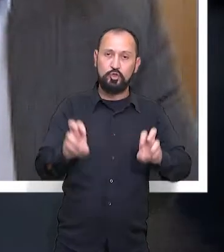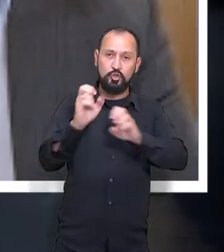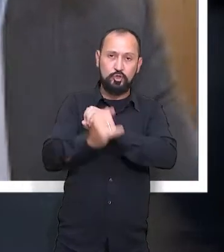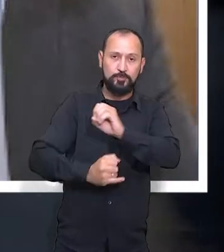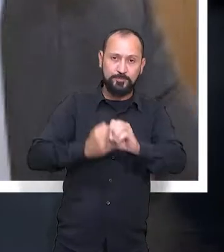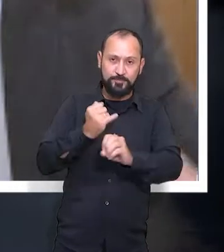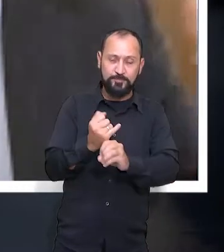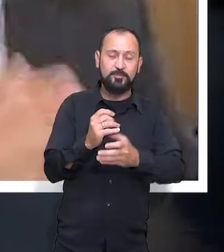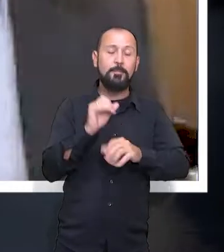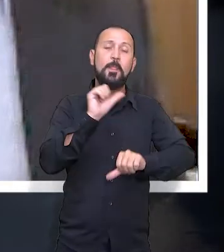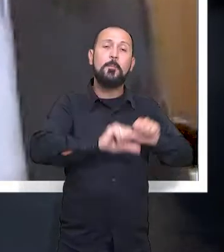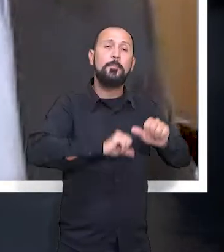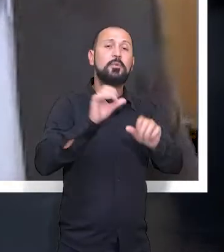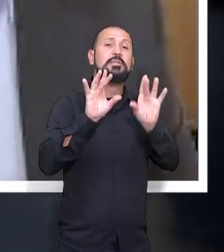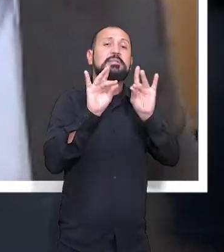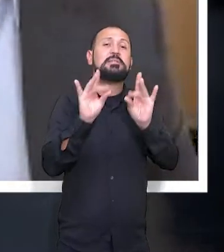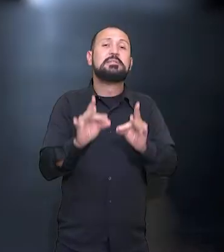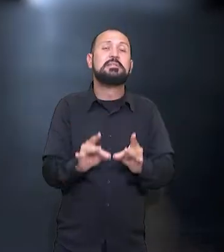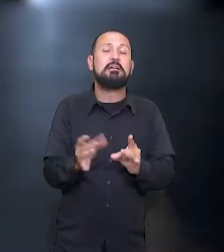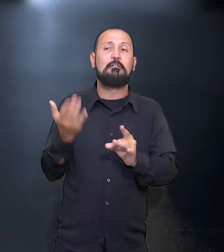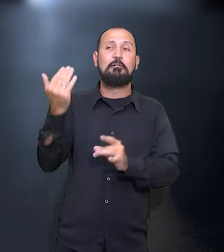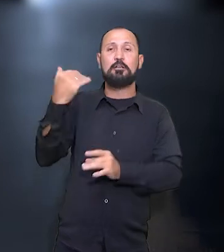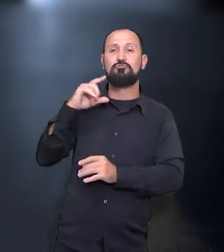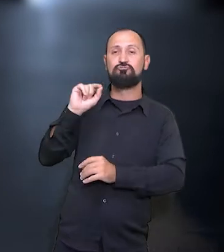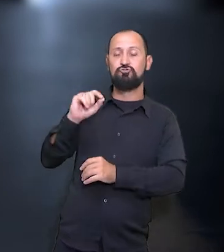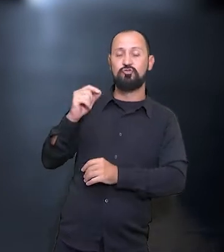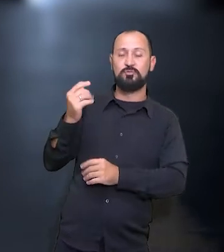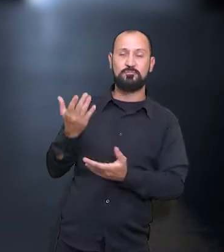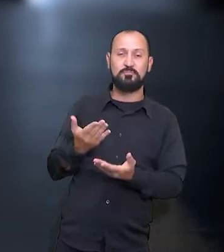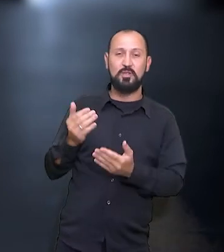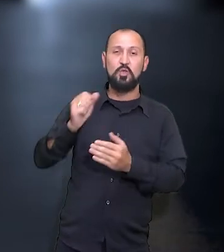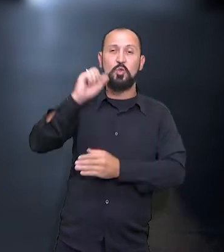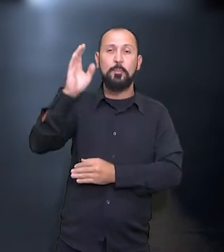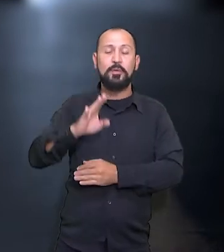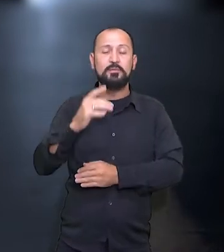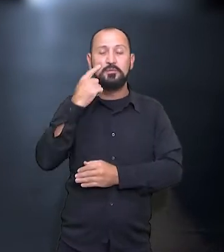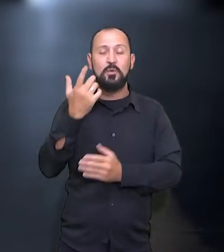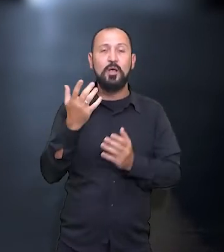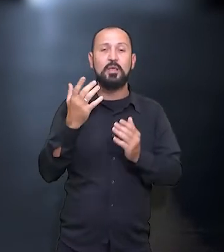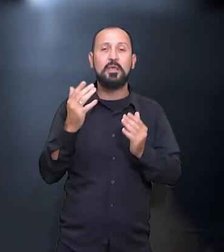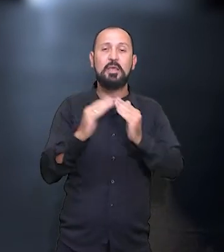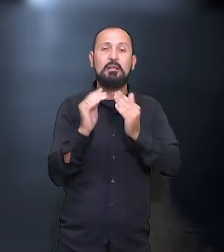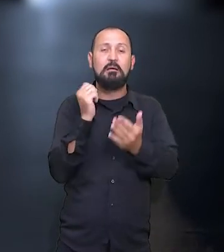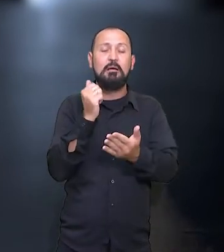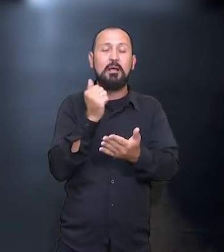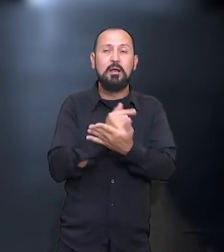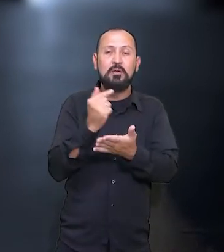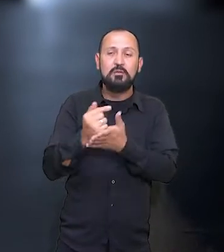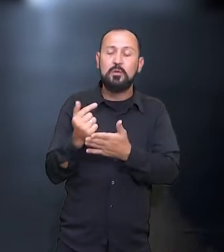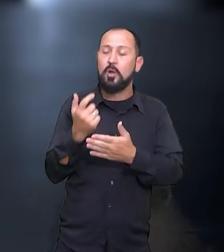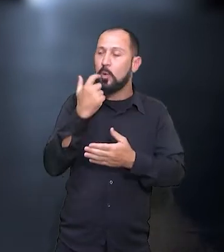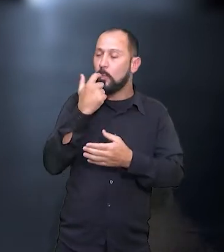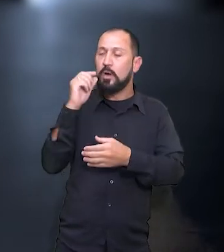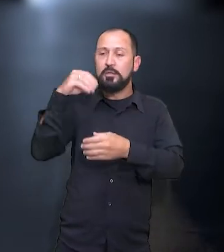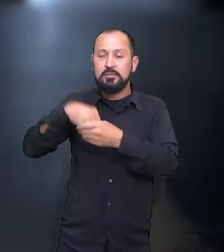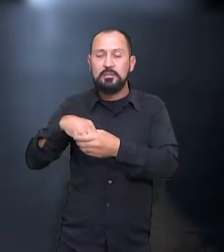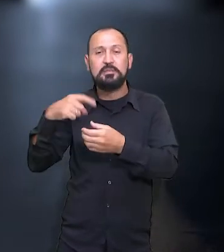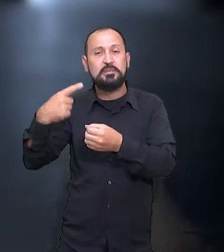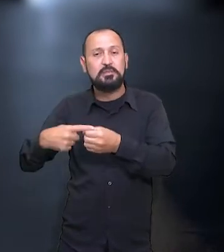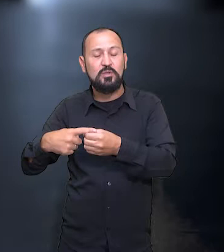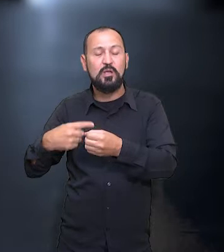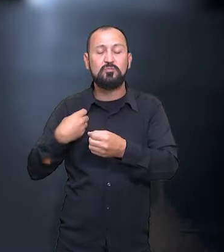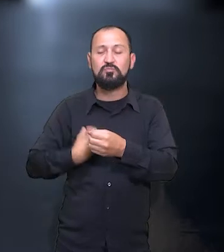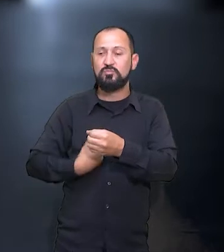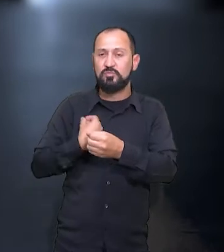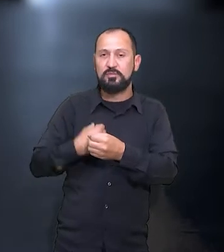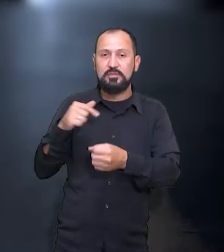digital. Então, a gente muda esse ponto de vista que a gente tinha anteriormente no Brasil, aquele cartório próximo daquela cidade que